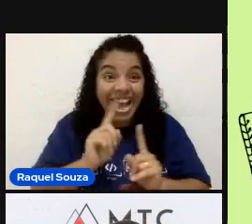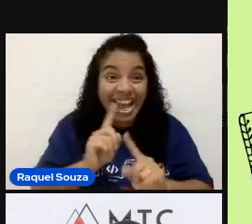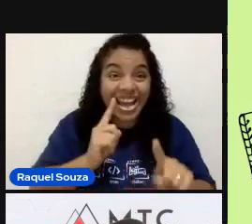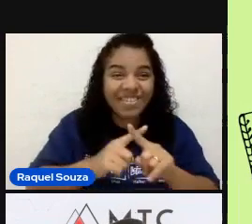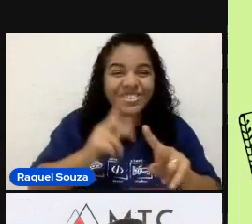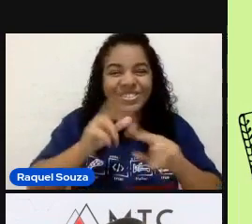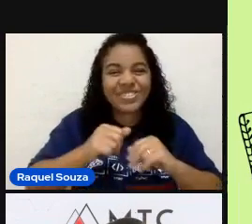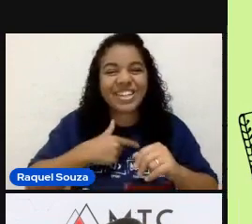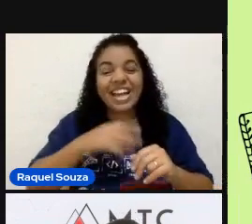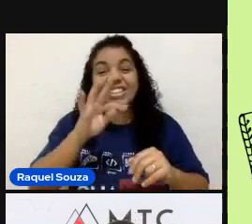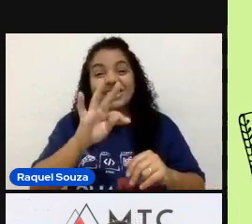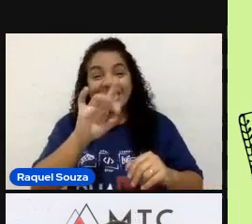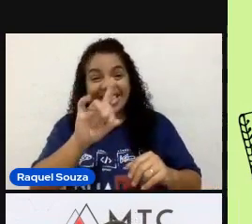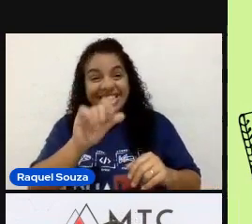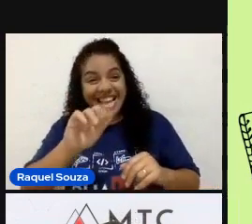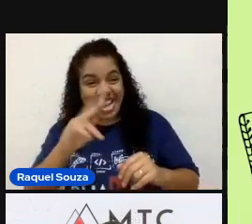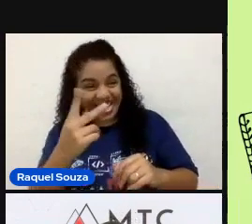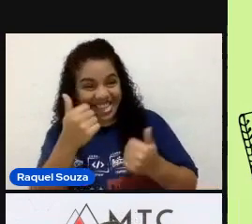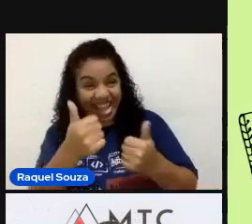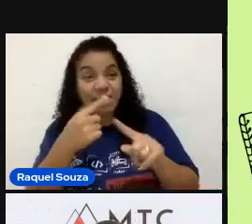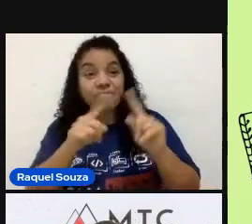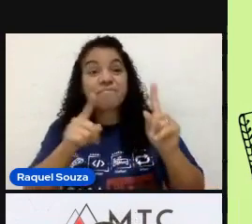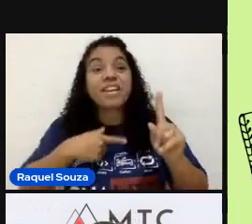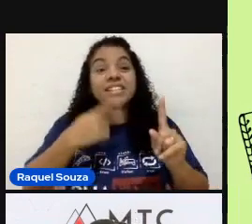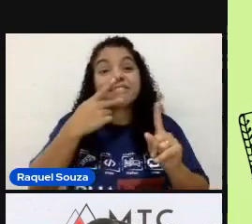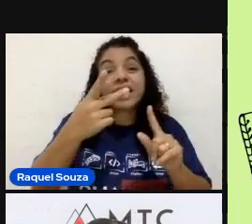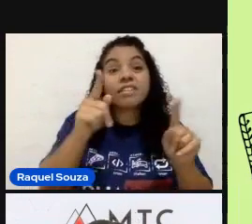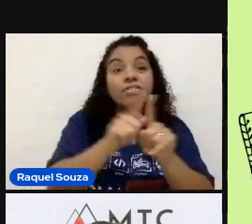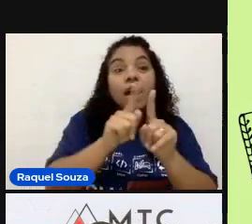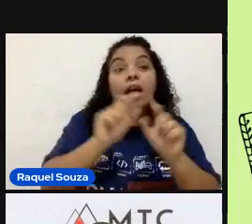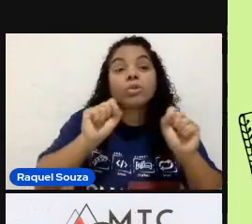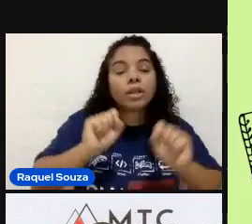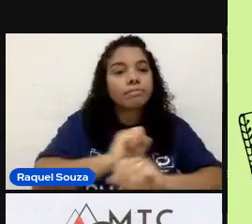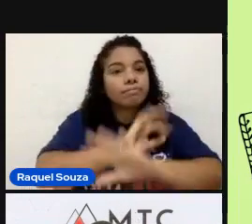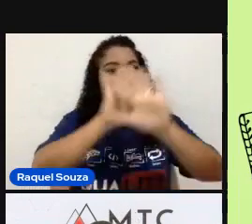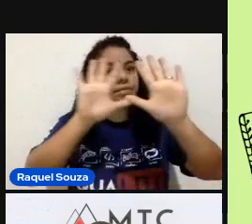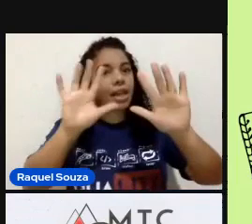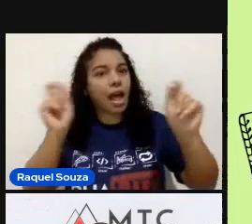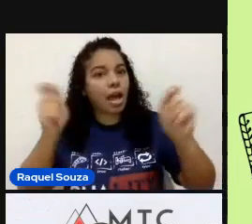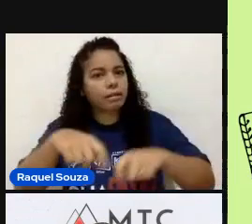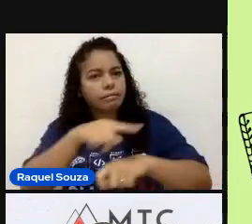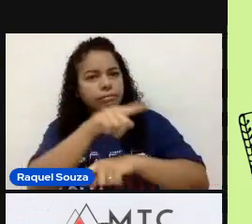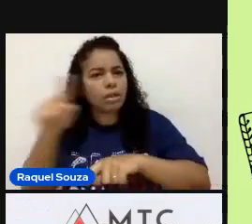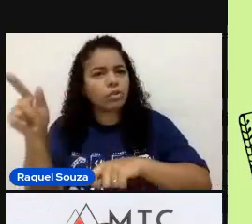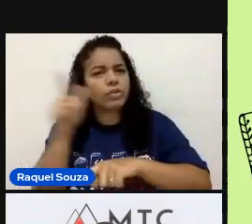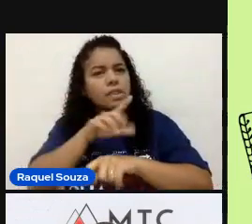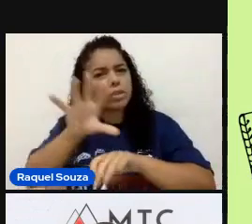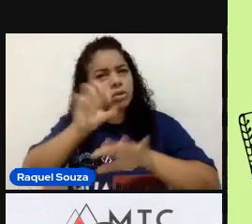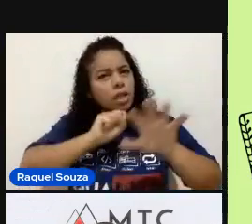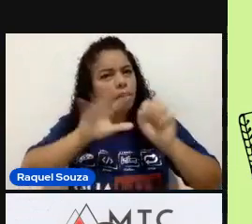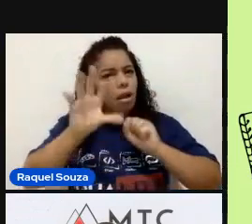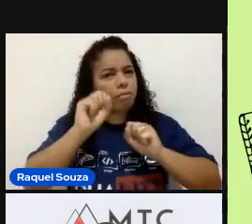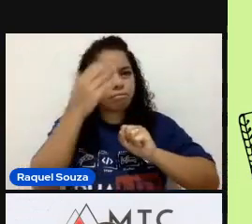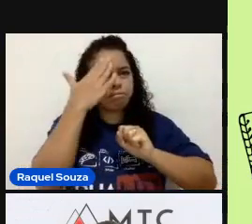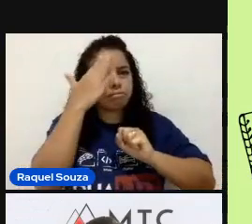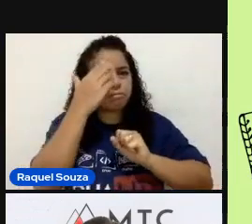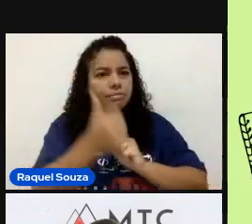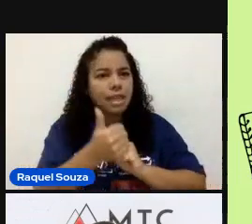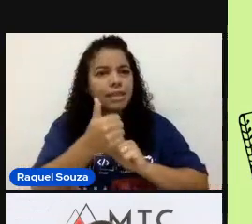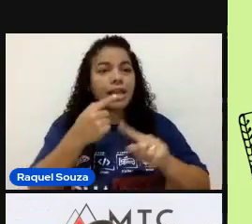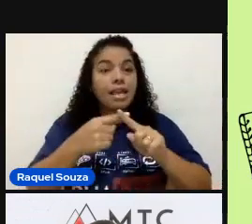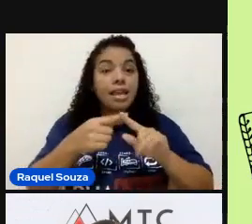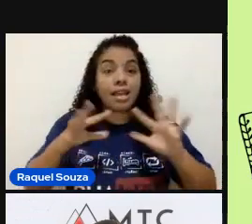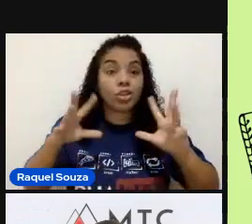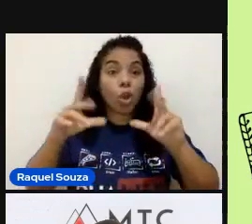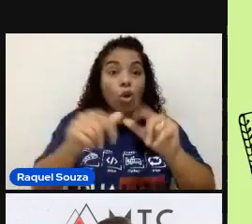causa do TDAH, mas que eu tenha falado claro e suficiente para que vocês entendam que nem todo